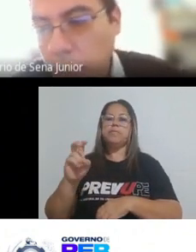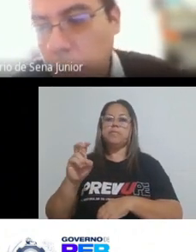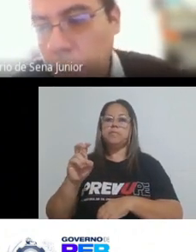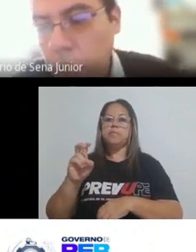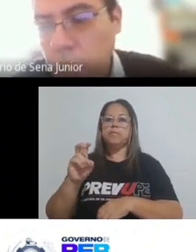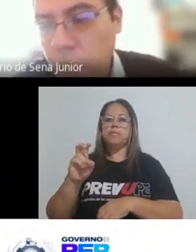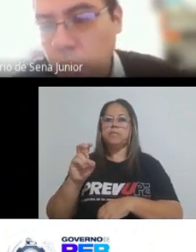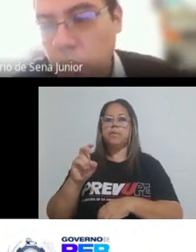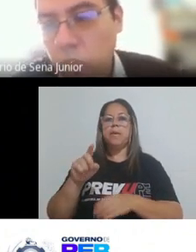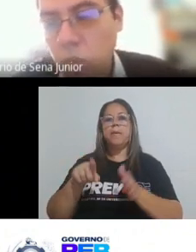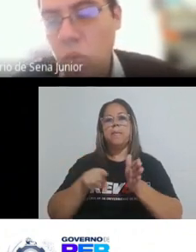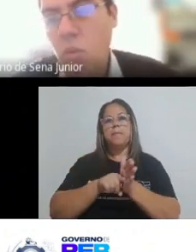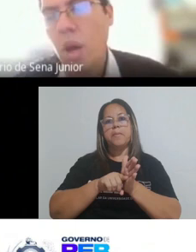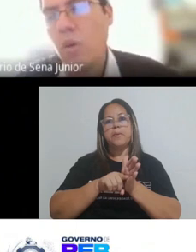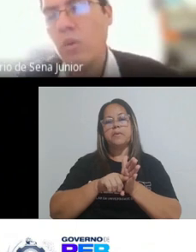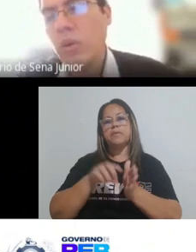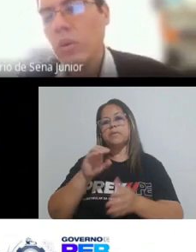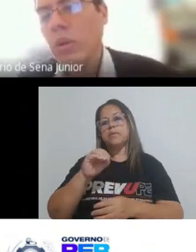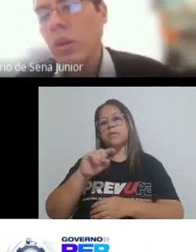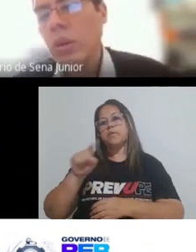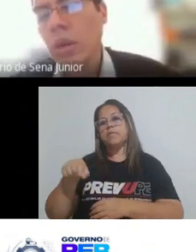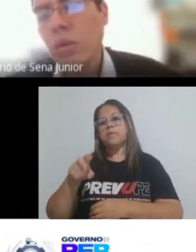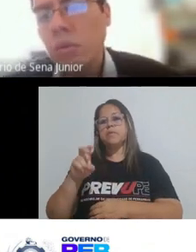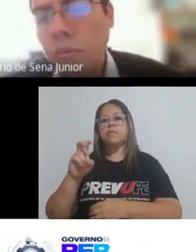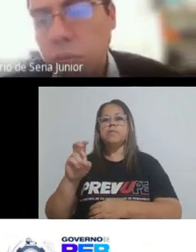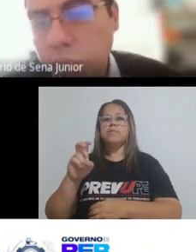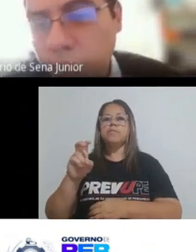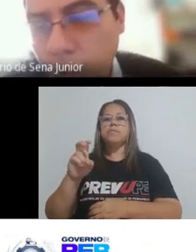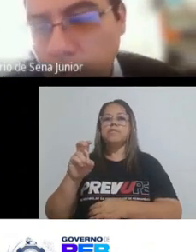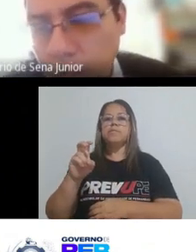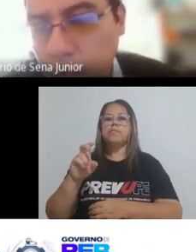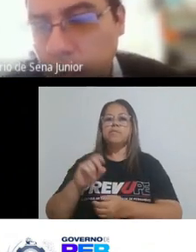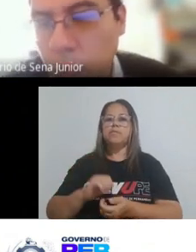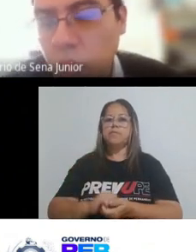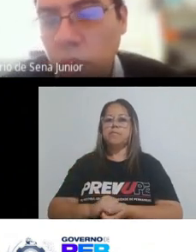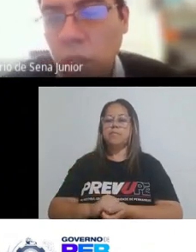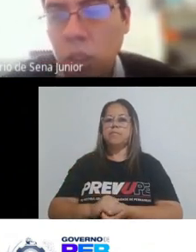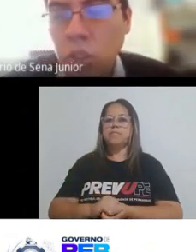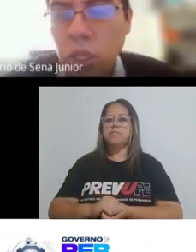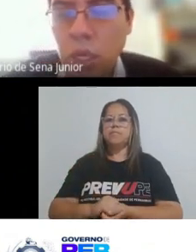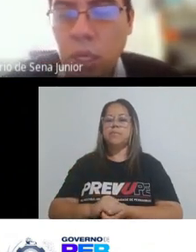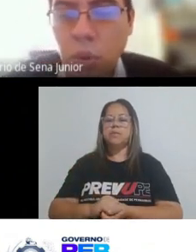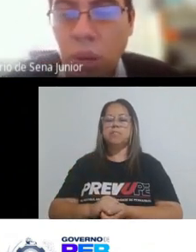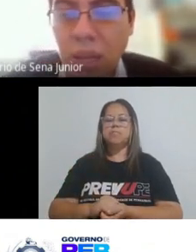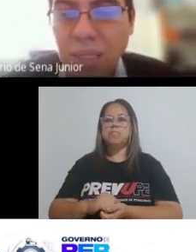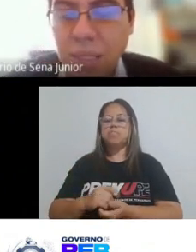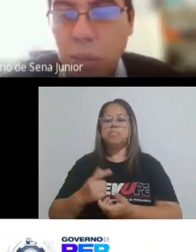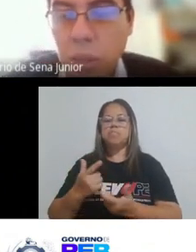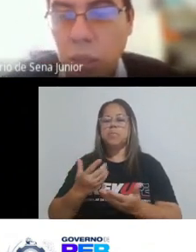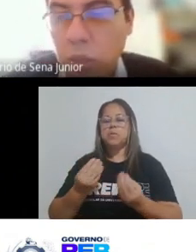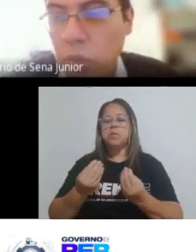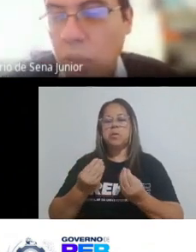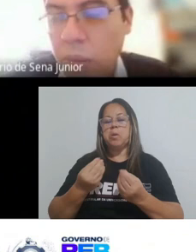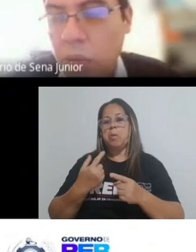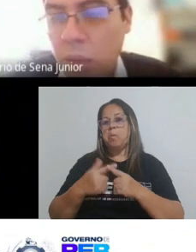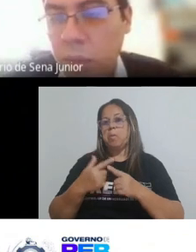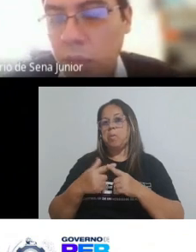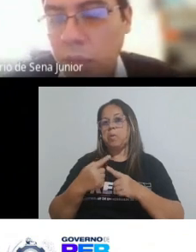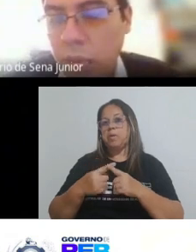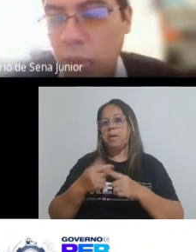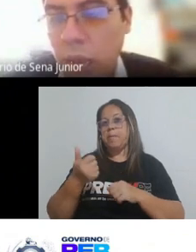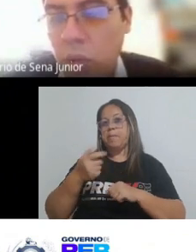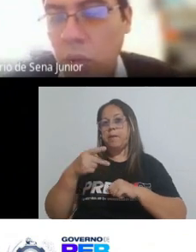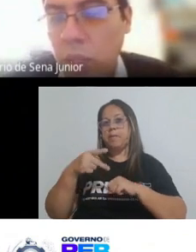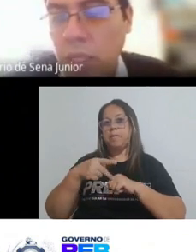menos 0,5, o qual não faz sentido, já que o lançamento da primeira